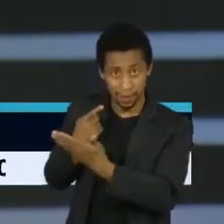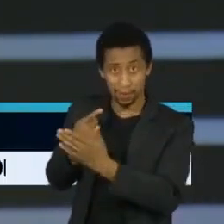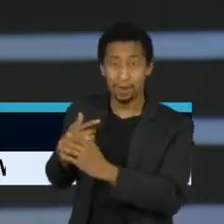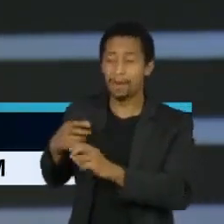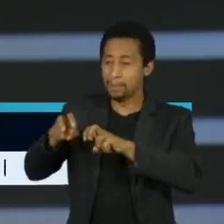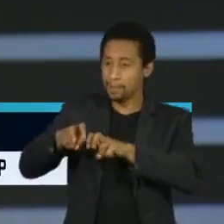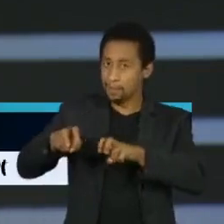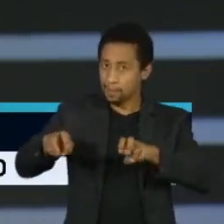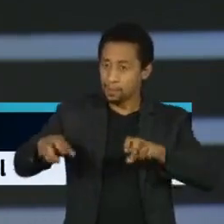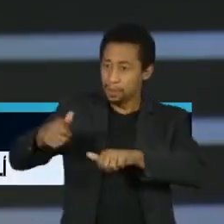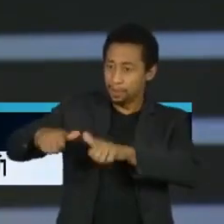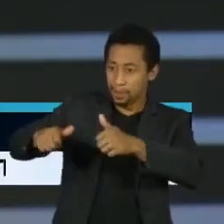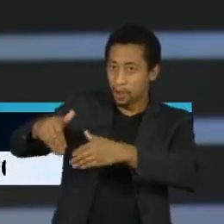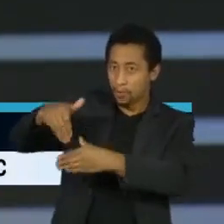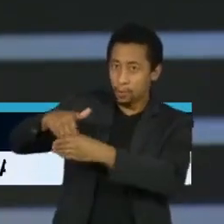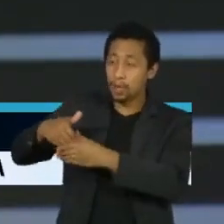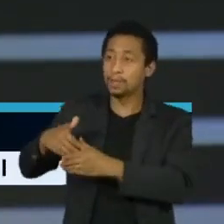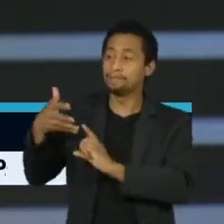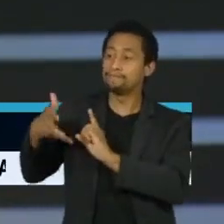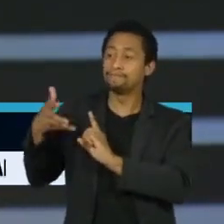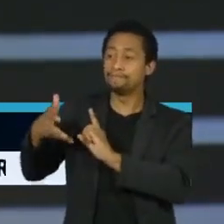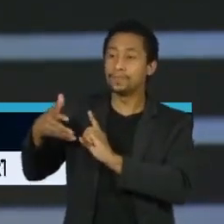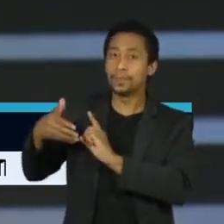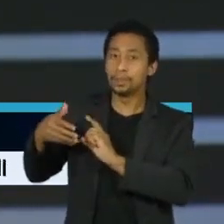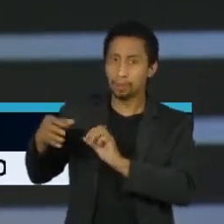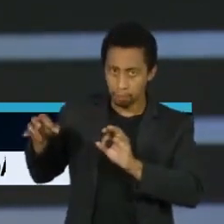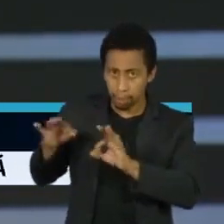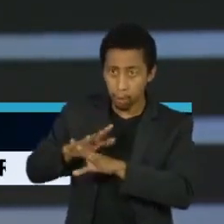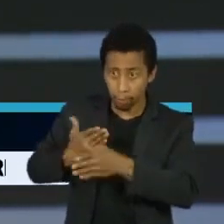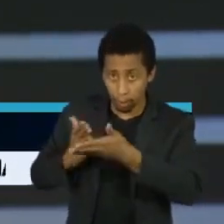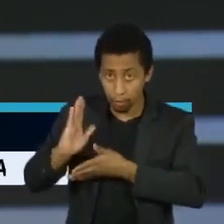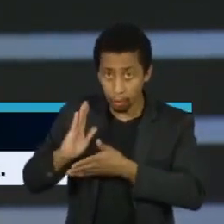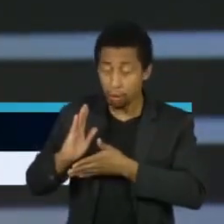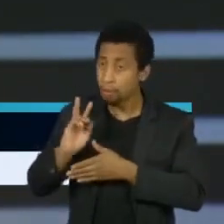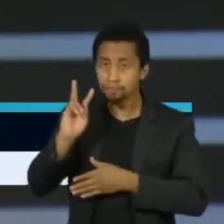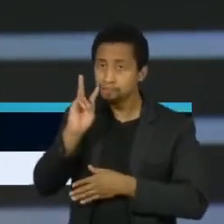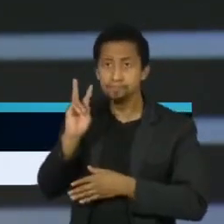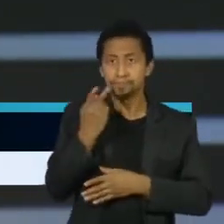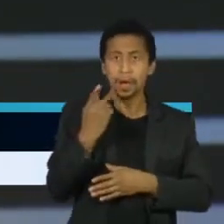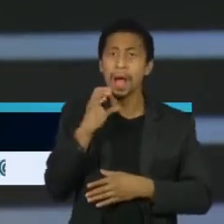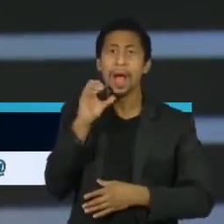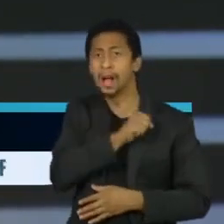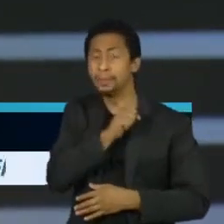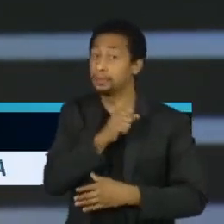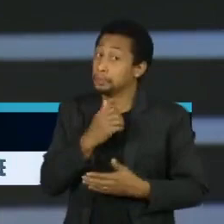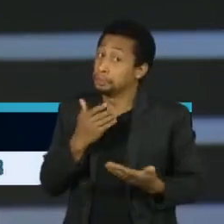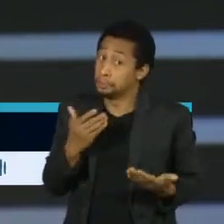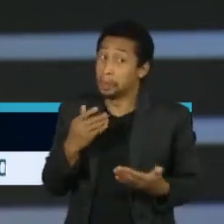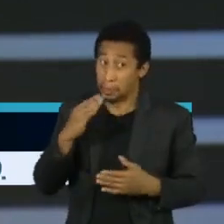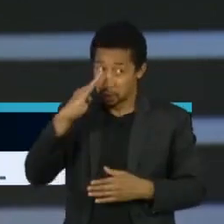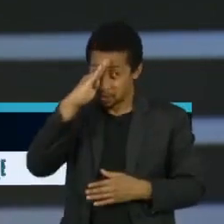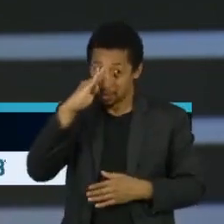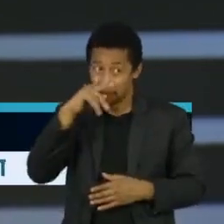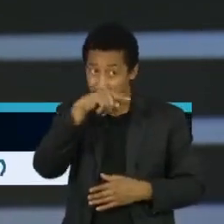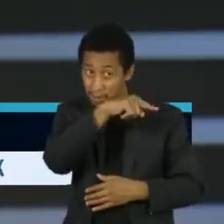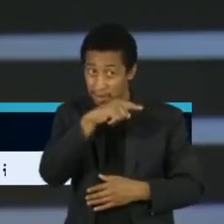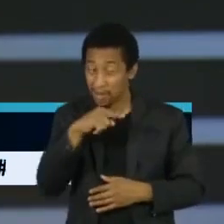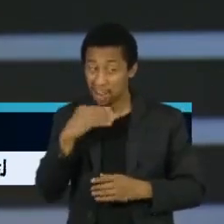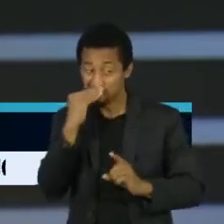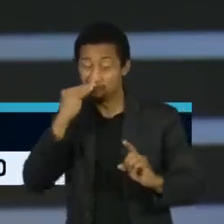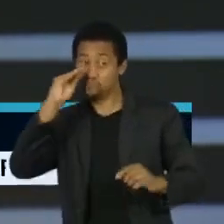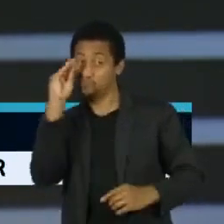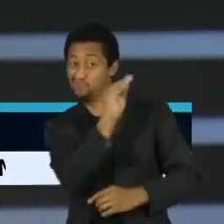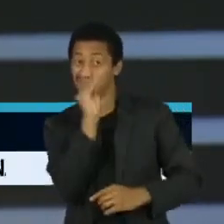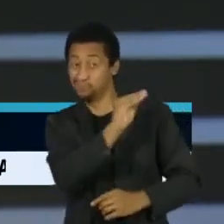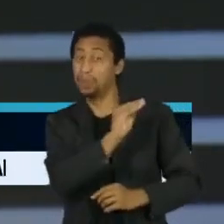mudou o discurso, ele também não vai se preocupar em dar muita atenção para o presidente Bolsonaro. Ele não vai ser um